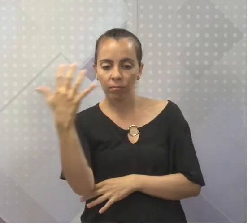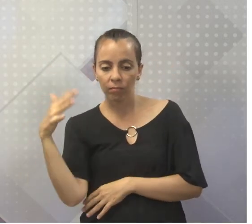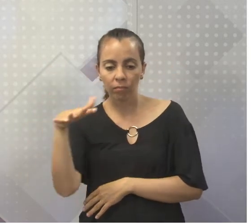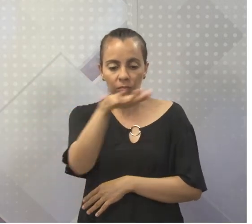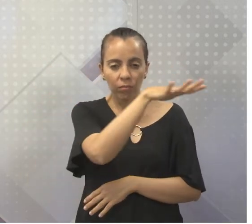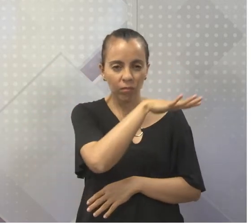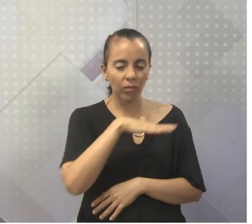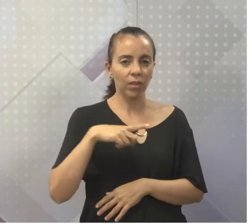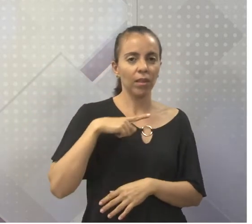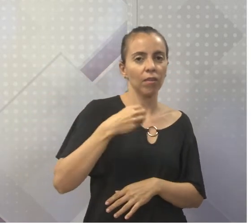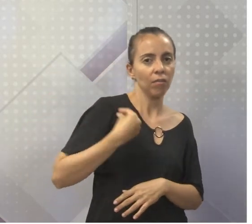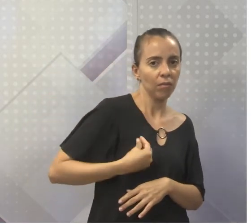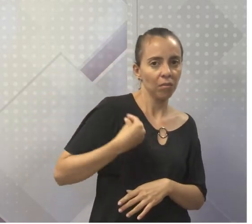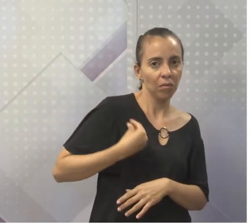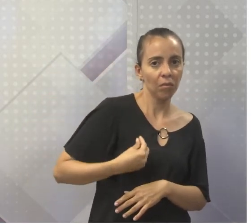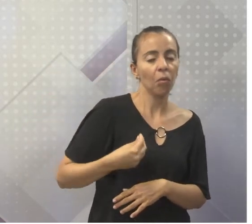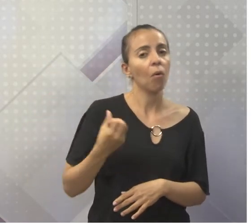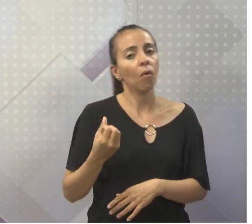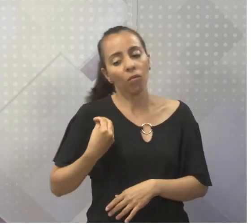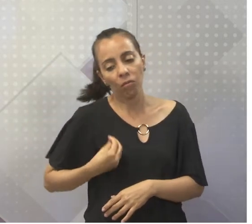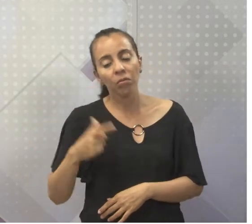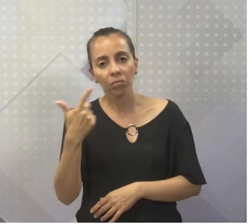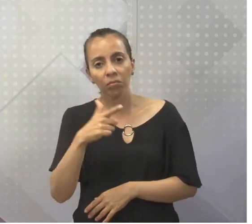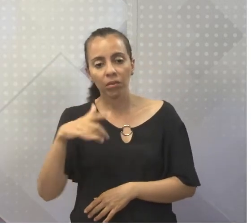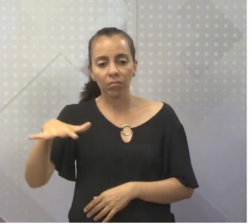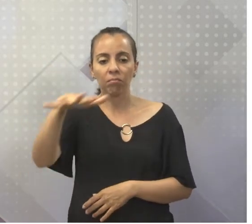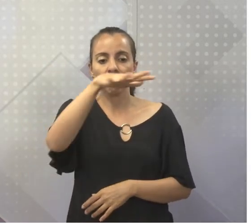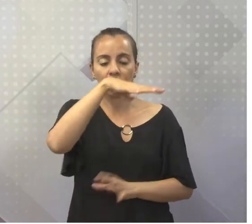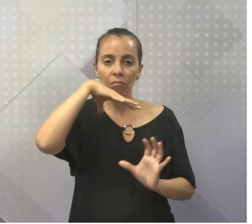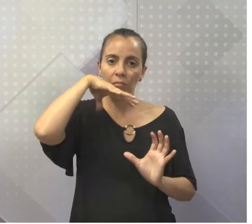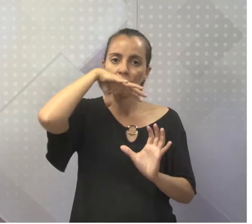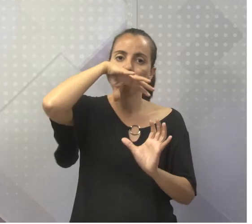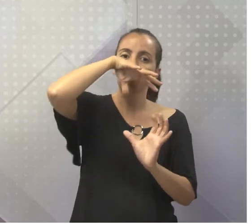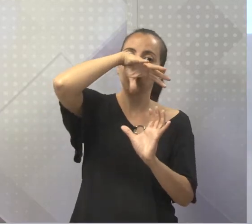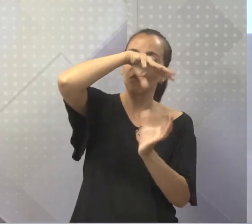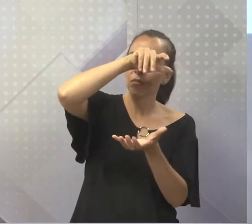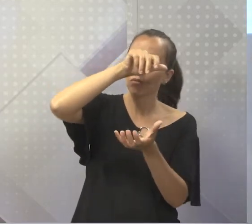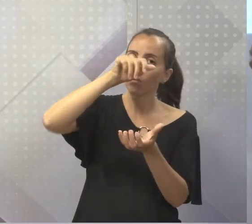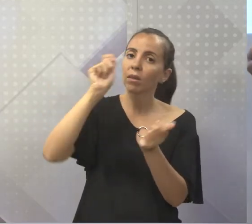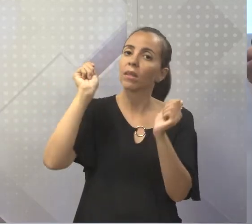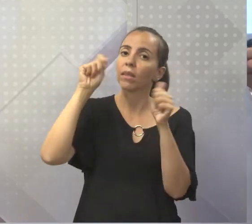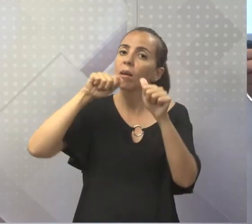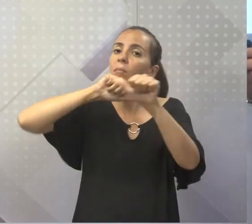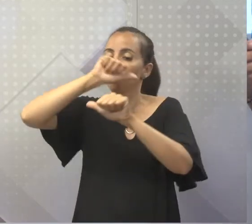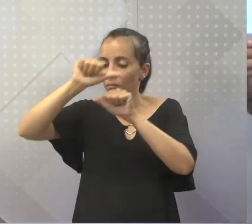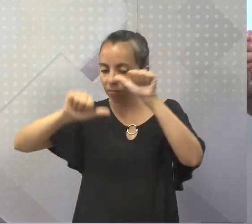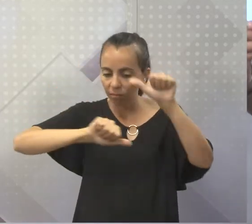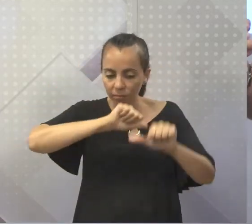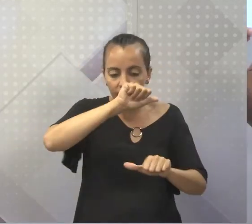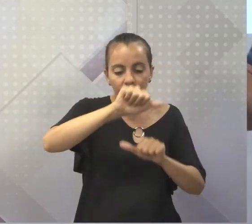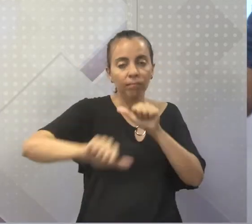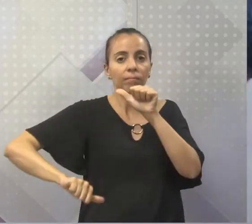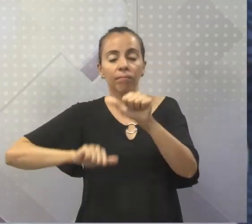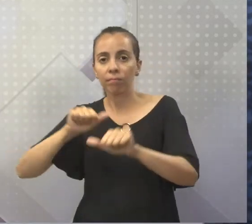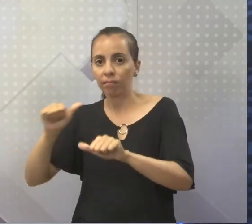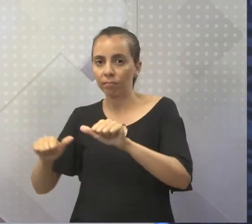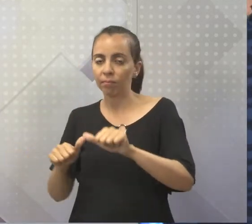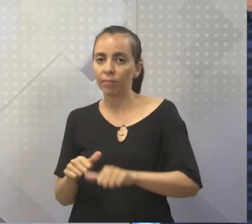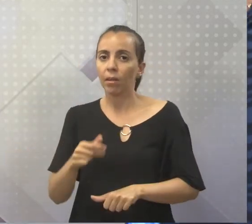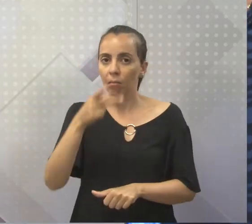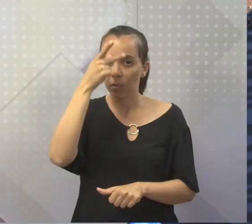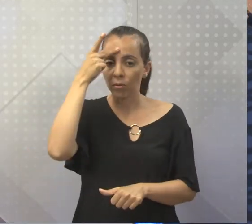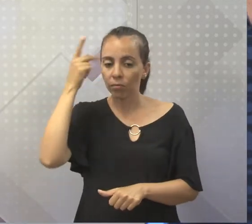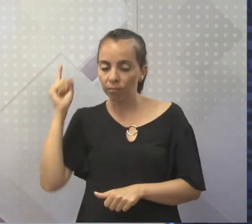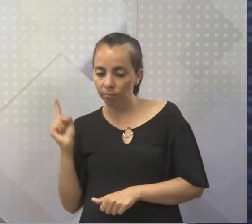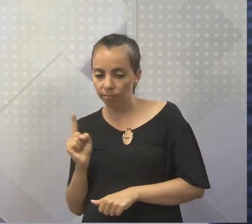vivas e não-vivas no planeta da planeta terra que podem ser alteradas não tão o meio ambiente é aquilo onde você o